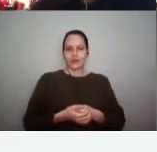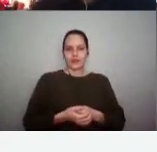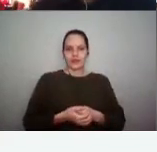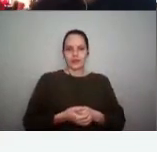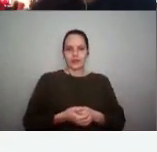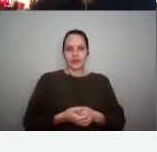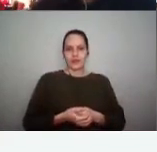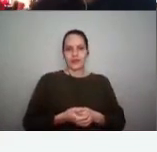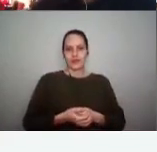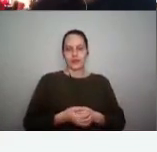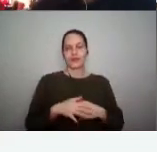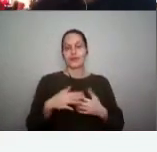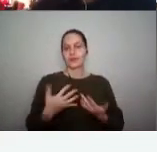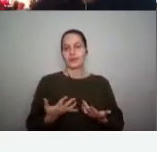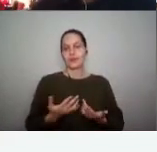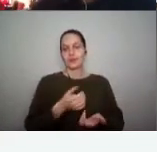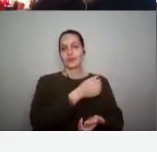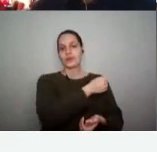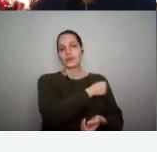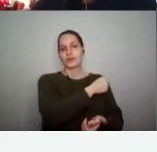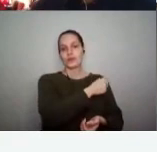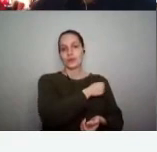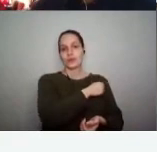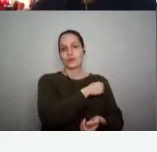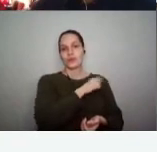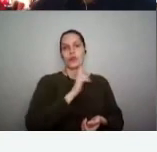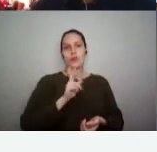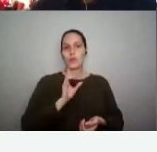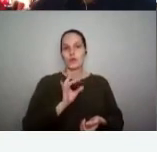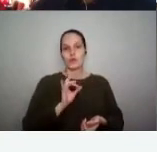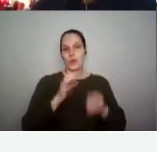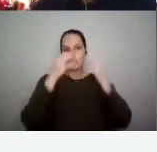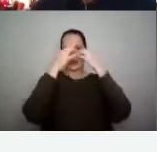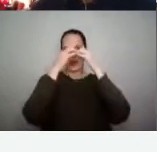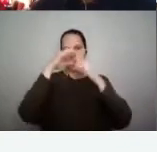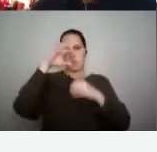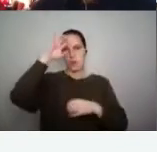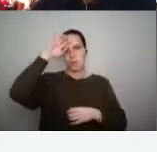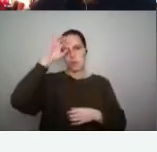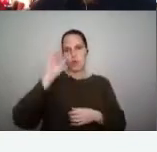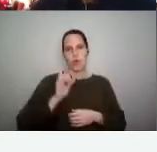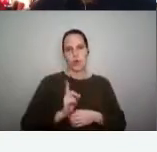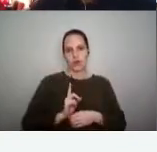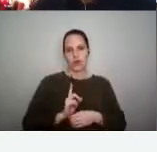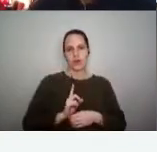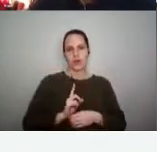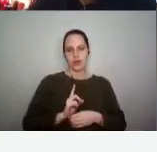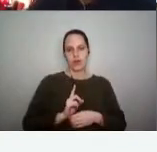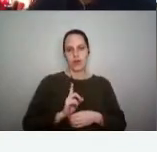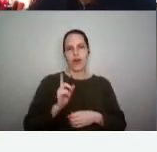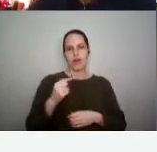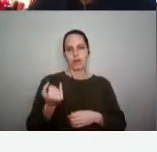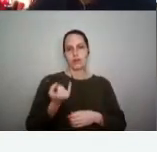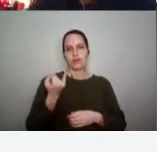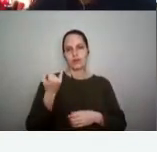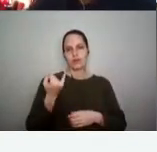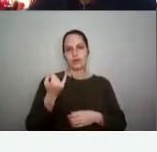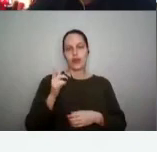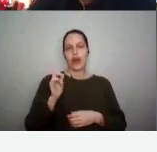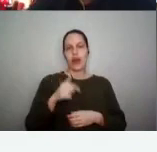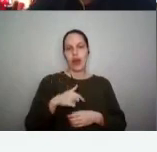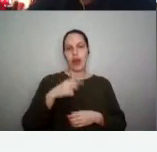Então, isso, né? Nossos alunos não são apenas cérebro e memória. Isso é fundamental. São pessoas